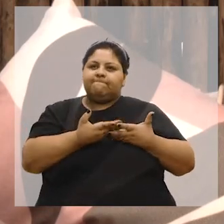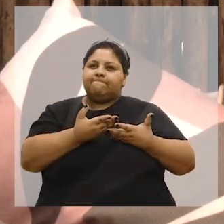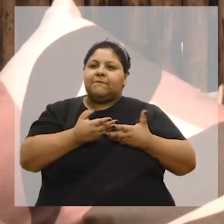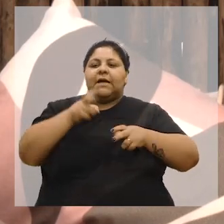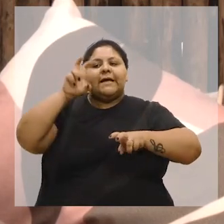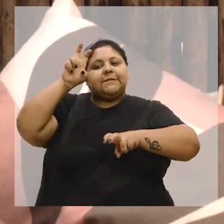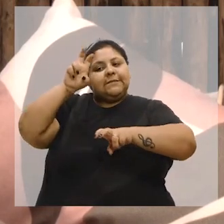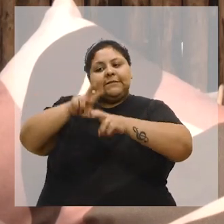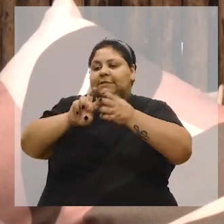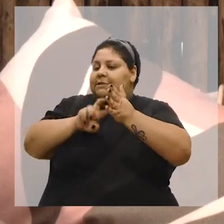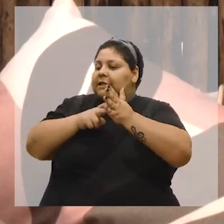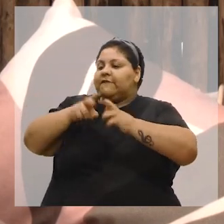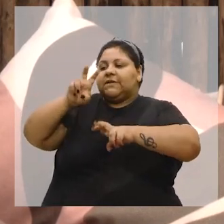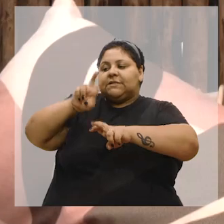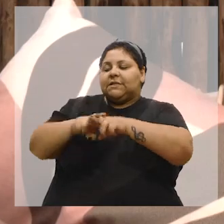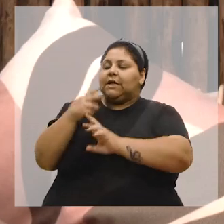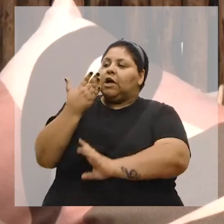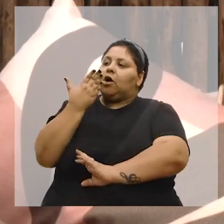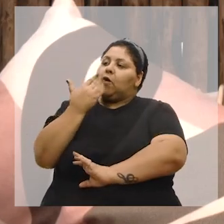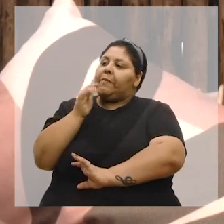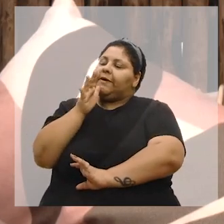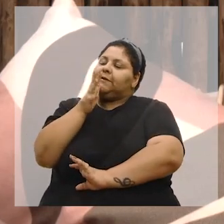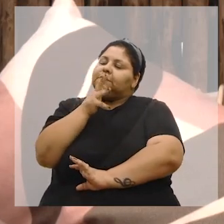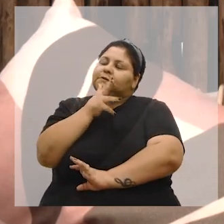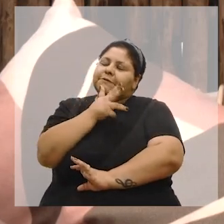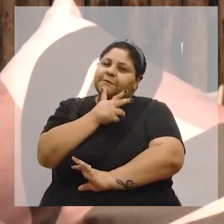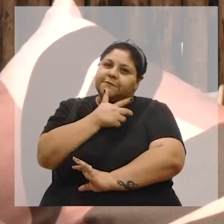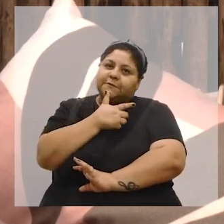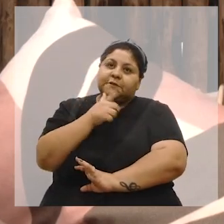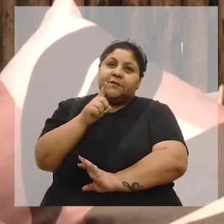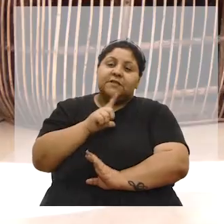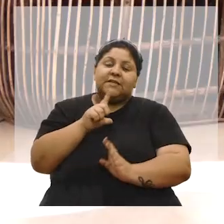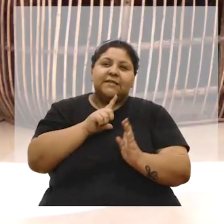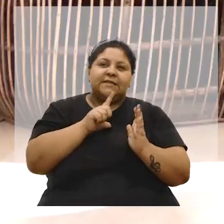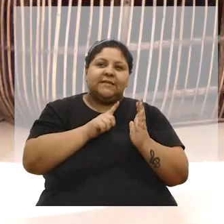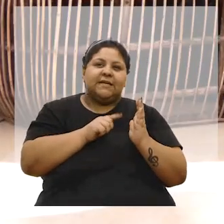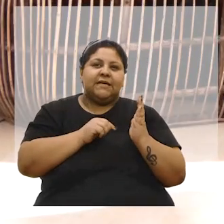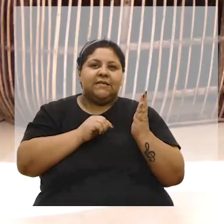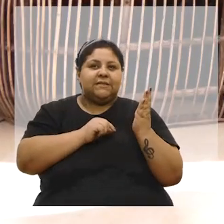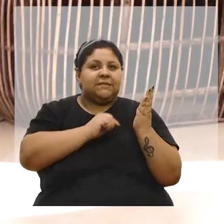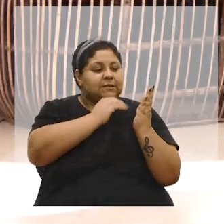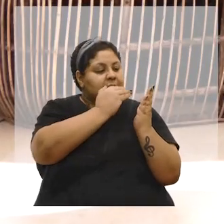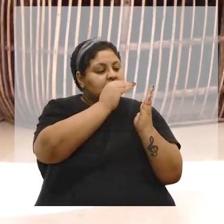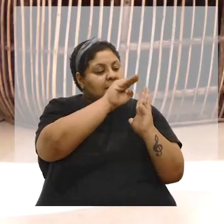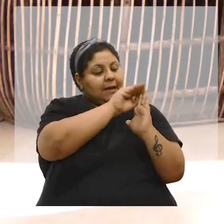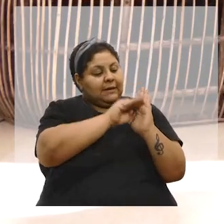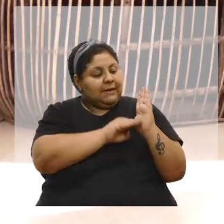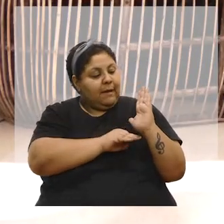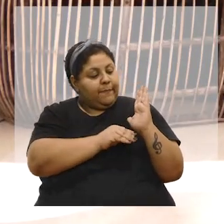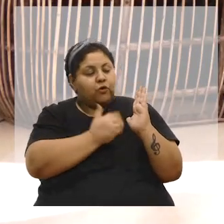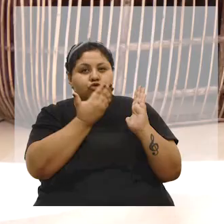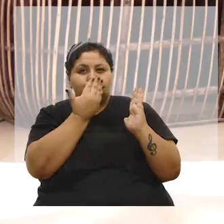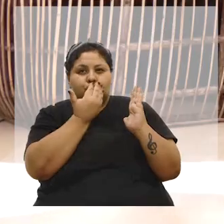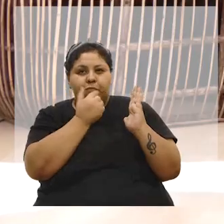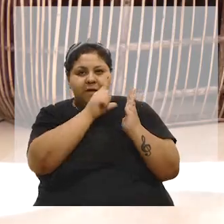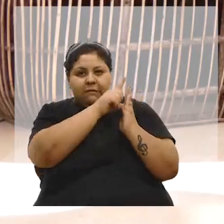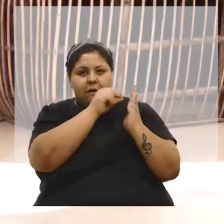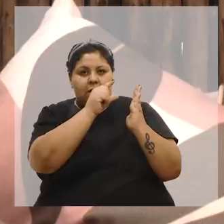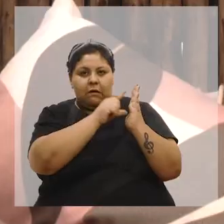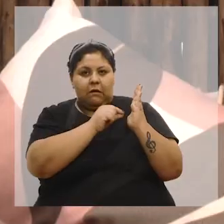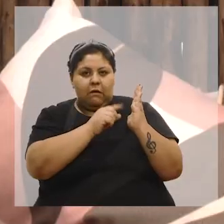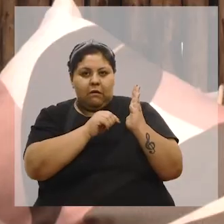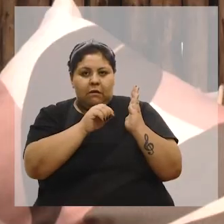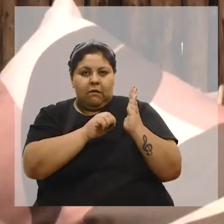bem é sentar na mesa, comer sem pressa. Existem esses menus executivos, né? Que vem uma entrada, um prato principal, uma